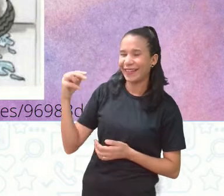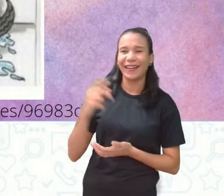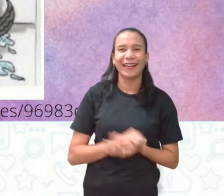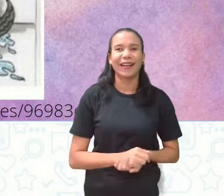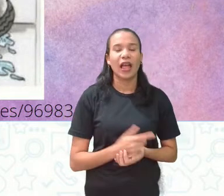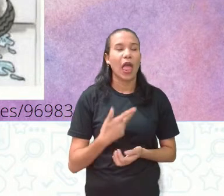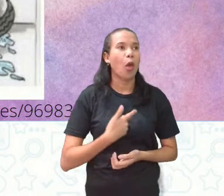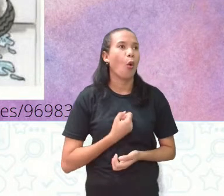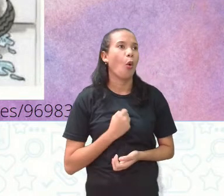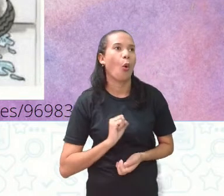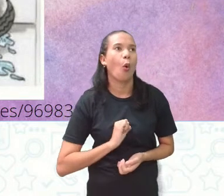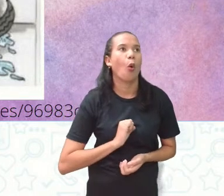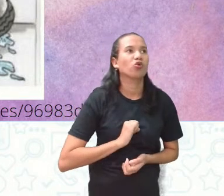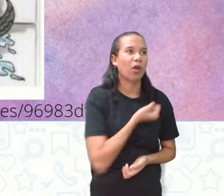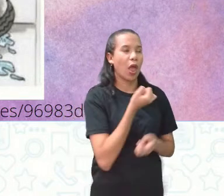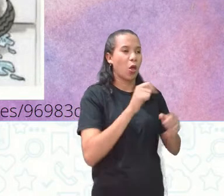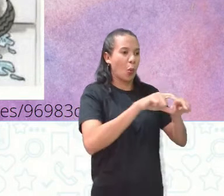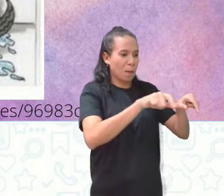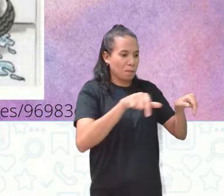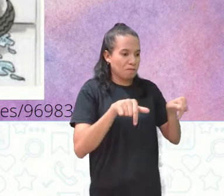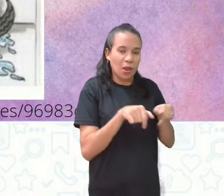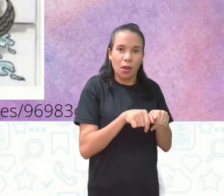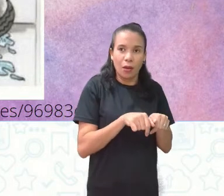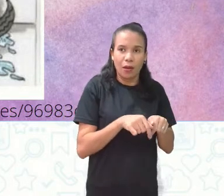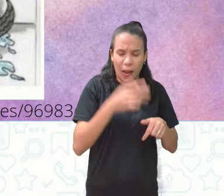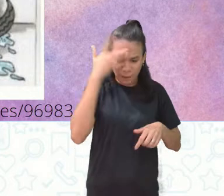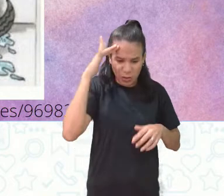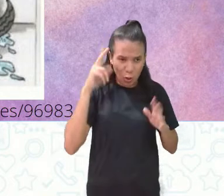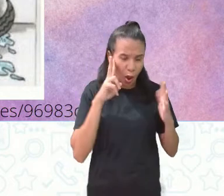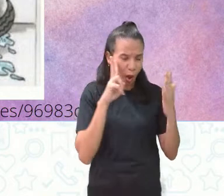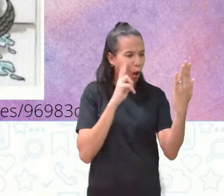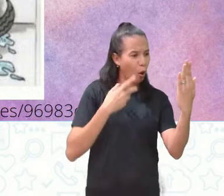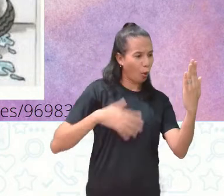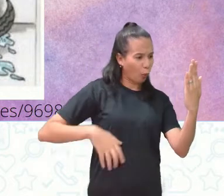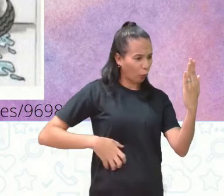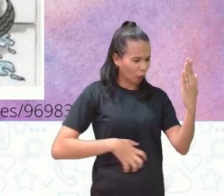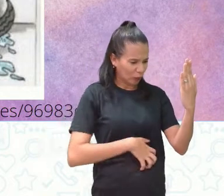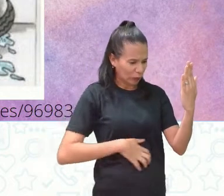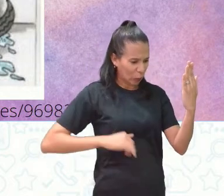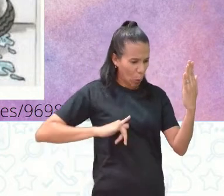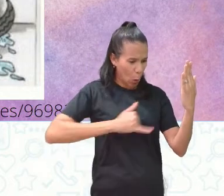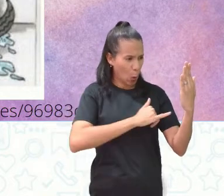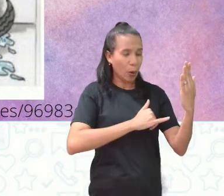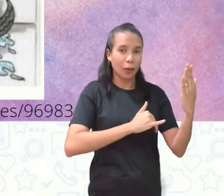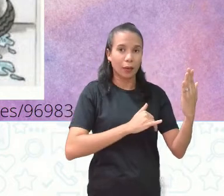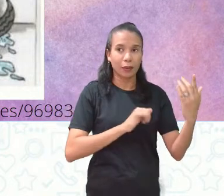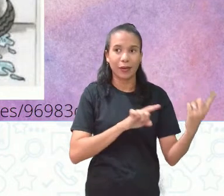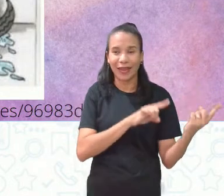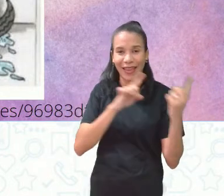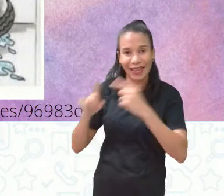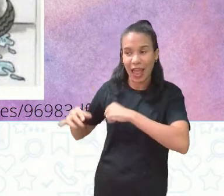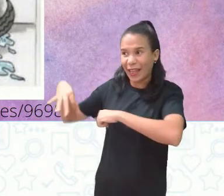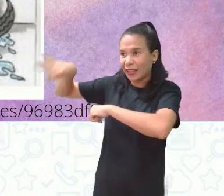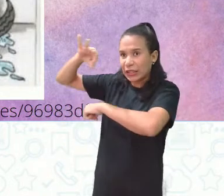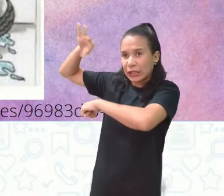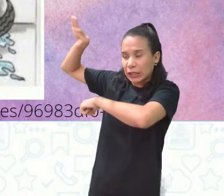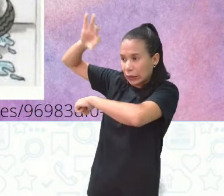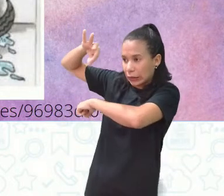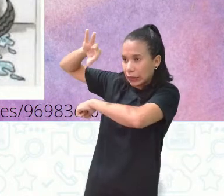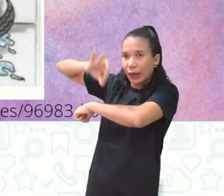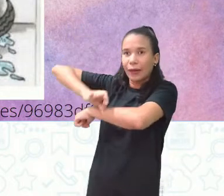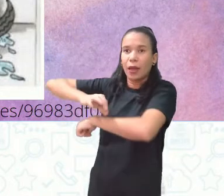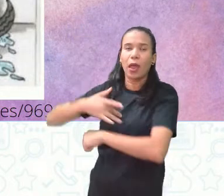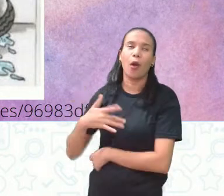Eu odeio esses pneus. Aí tem uma pessoa aí olhando no espelho. E aí tem um mosquito, né, que